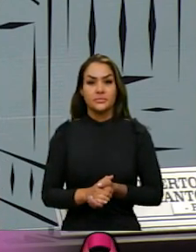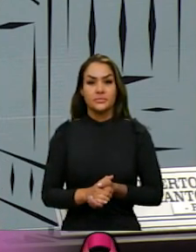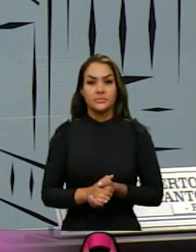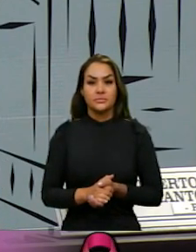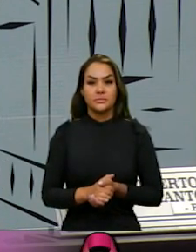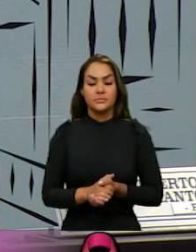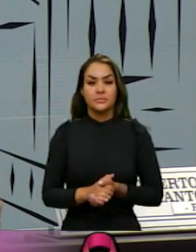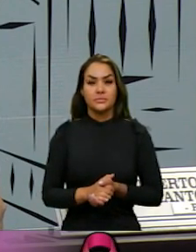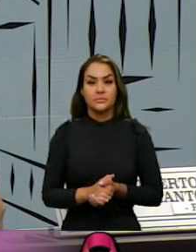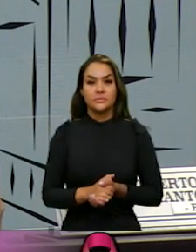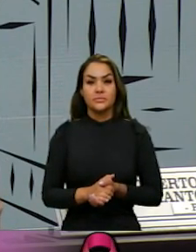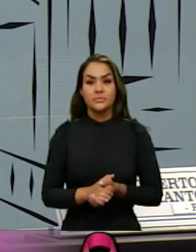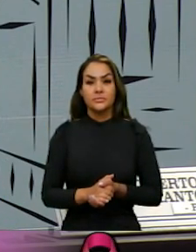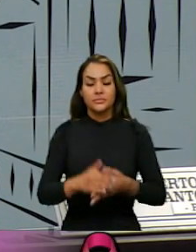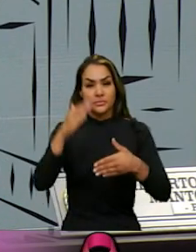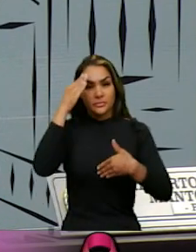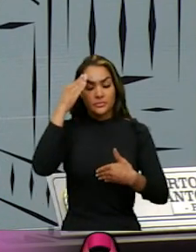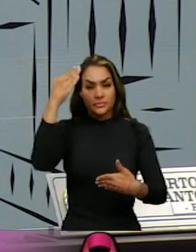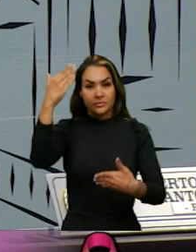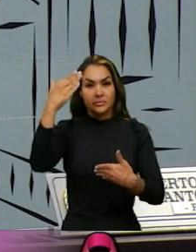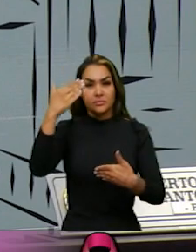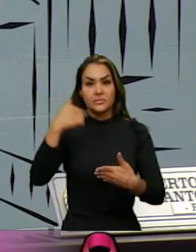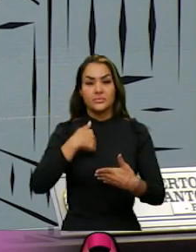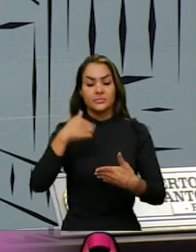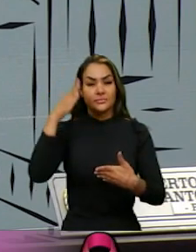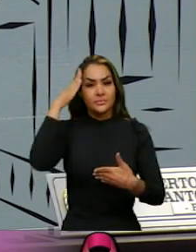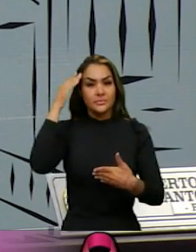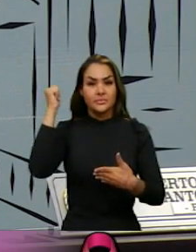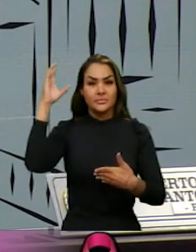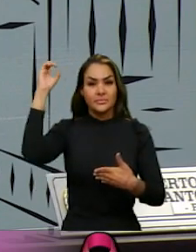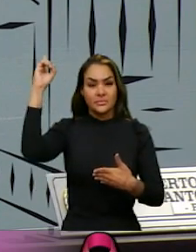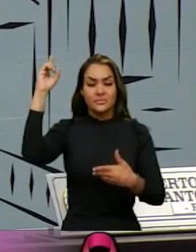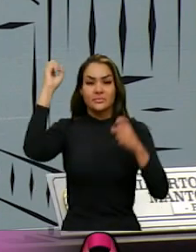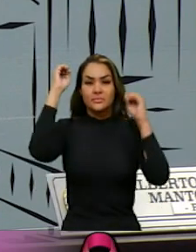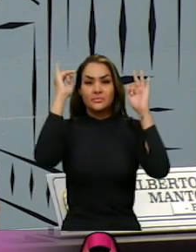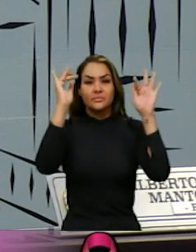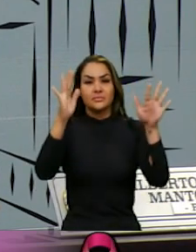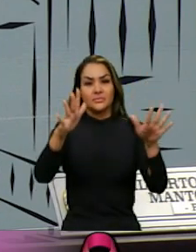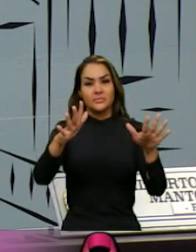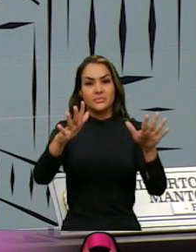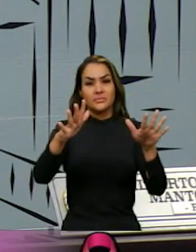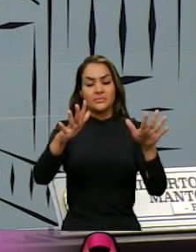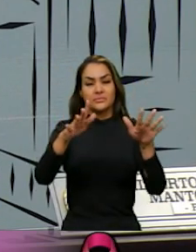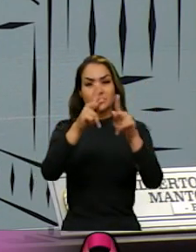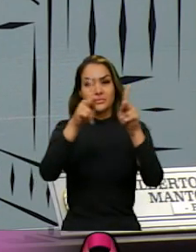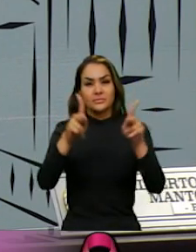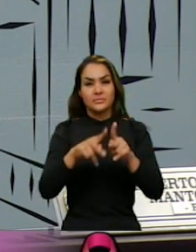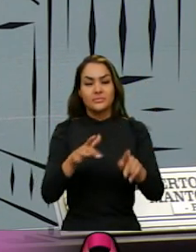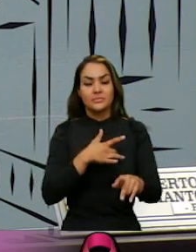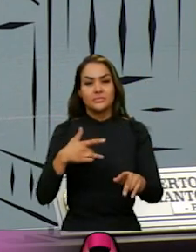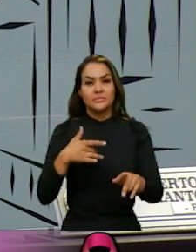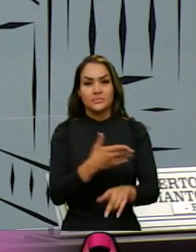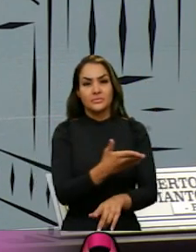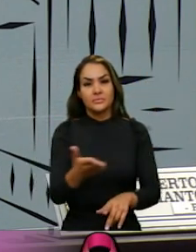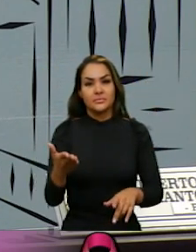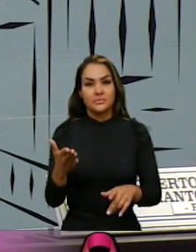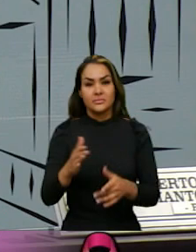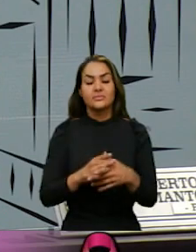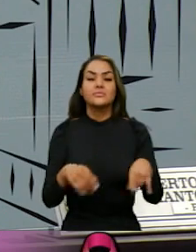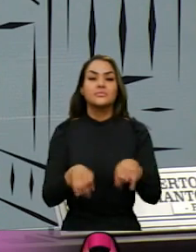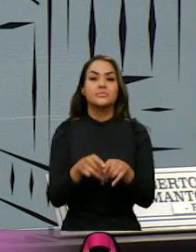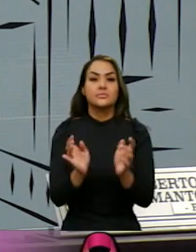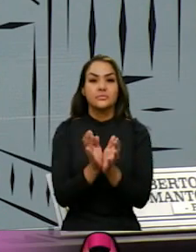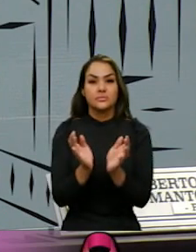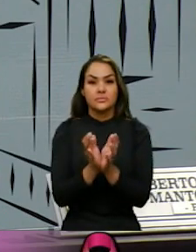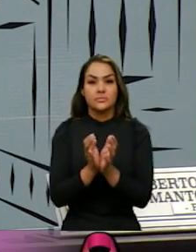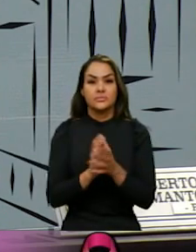nome delas, eu tenho certeza que nosso Deus maior retribui com bastante paz e saúde para vocês e ao grupo inteiro, que